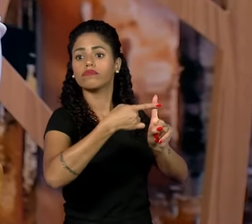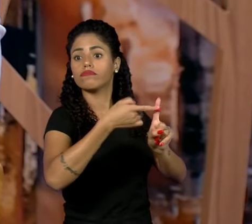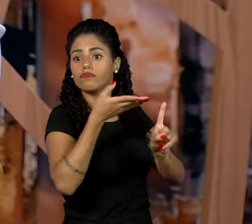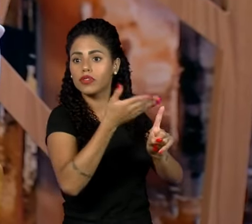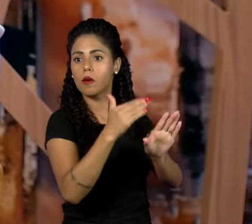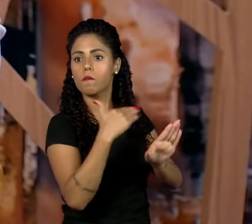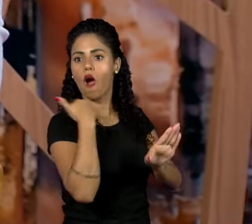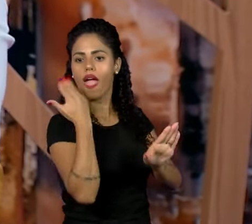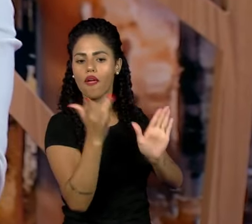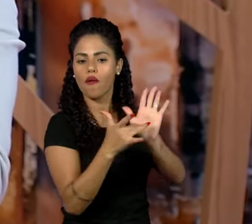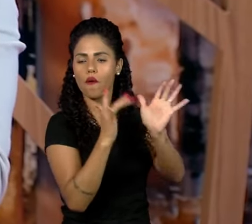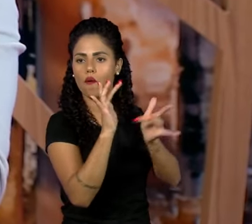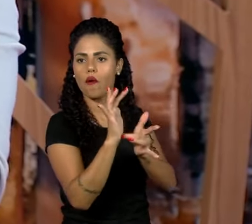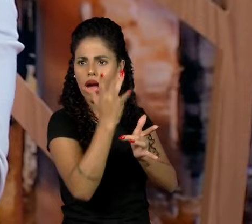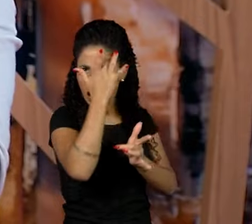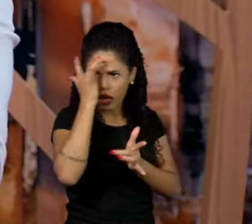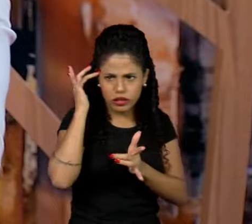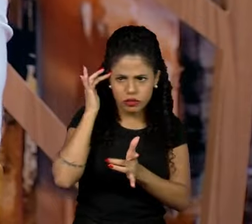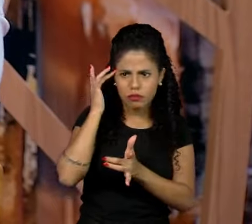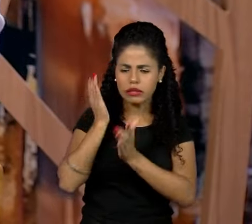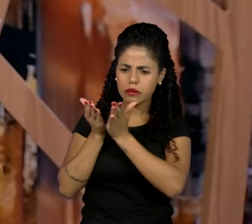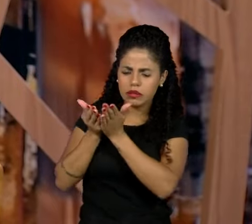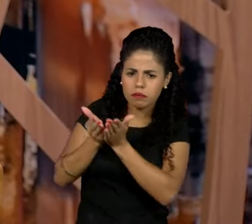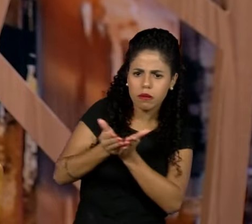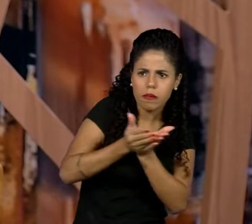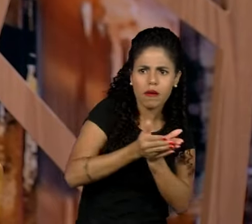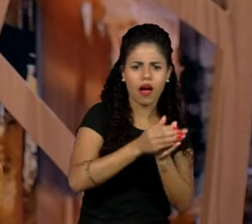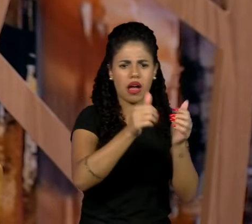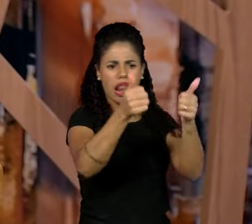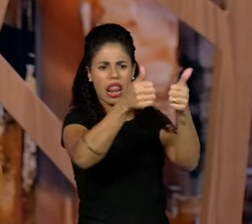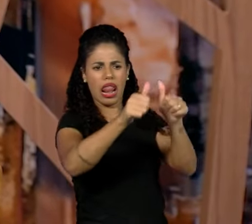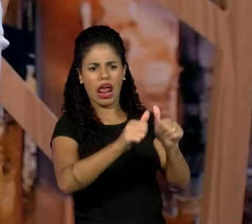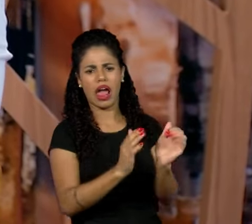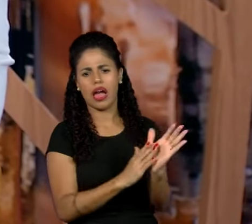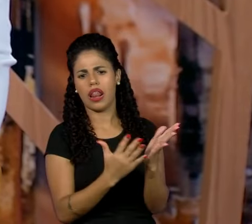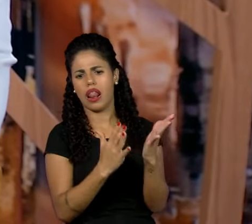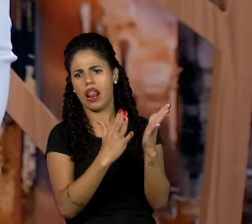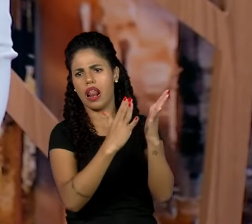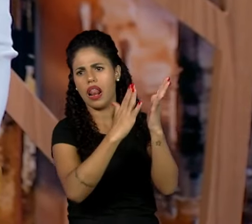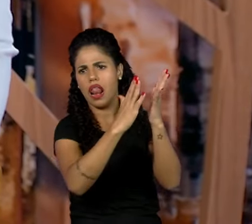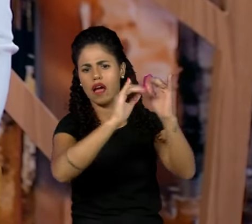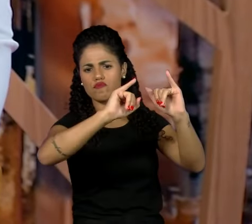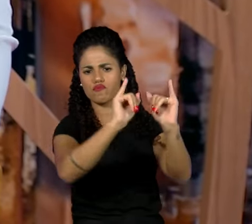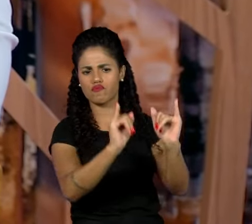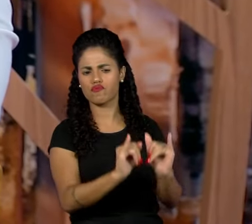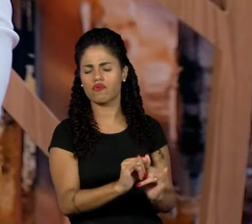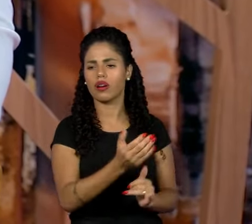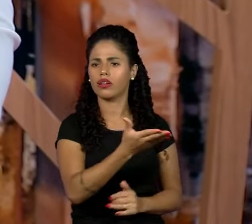matou Jesus, os cristãos começaram a idolatrar o Jesus que foi morto pelo Estado. E aí o Estado, ao invés